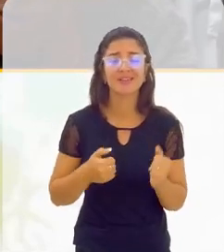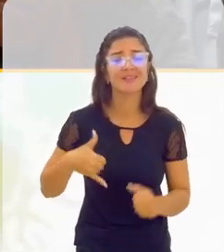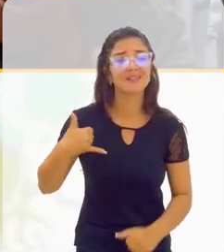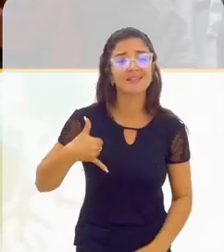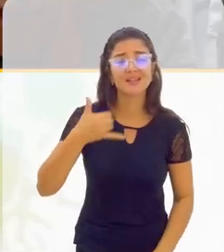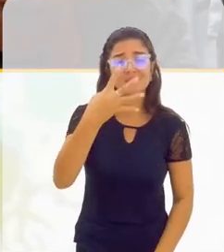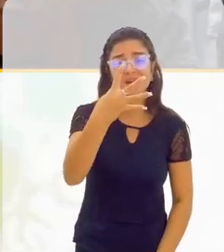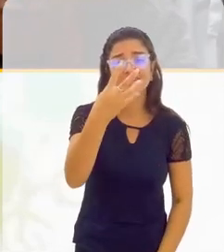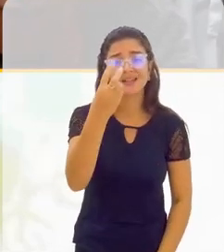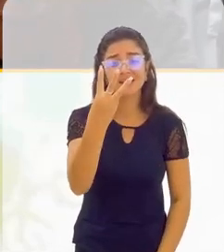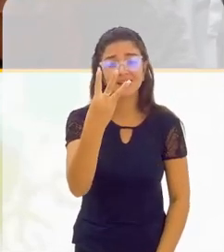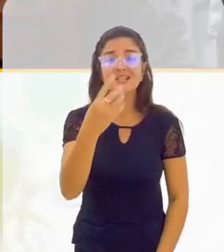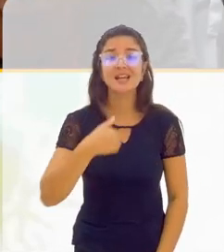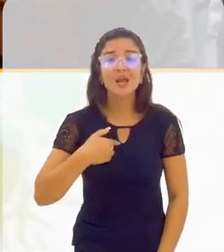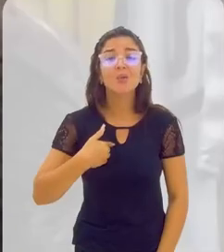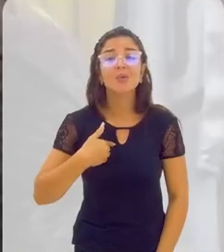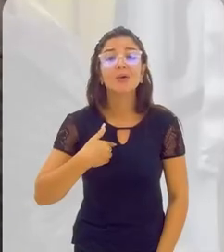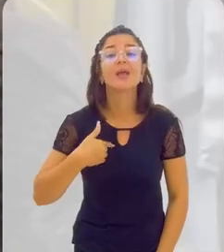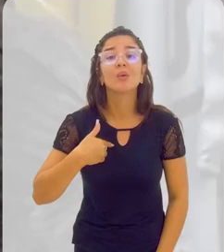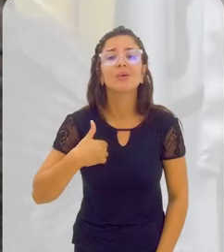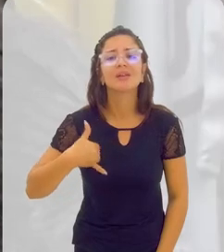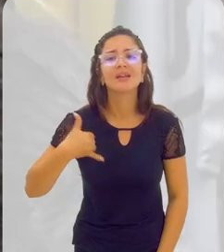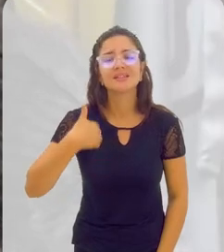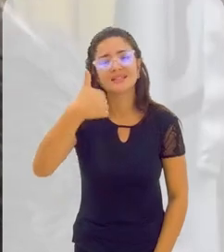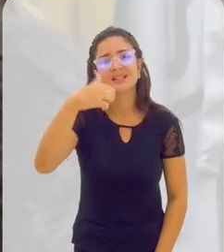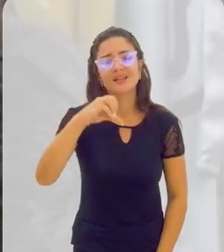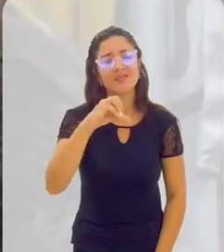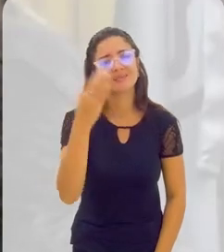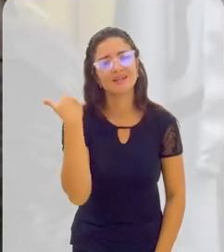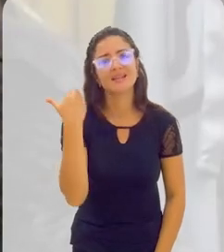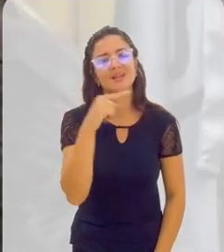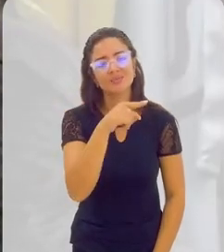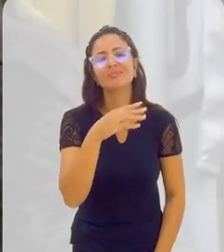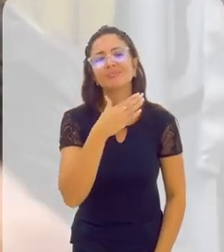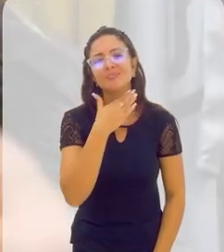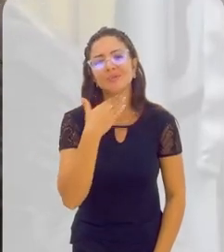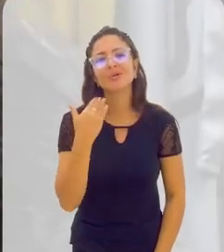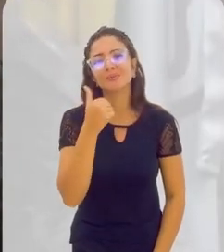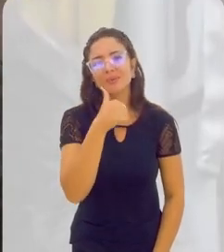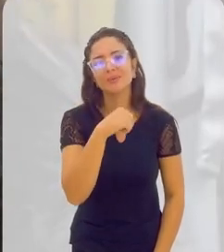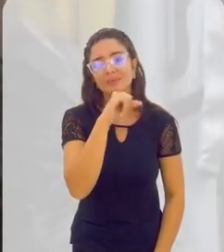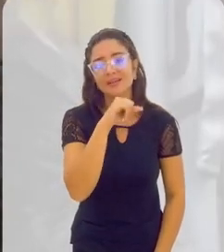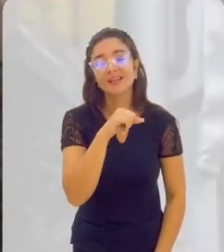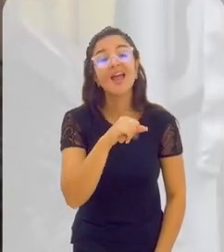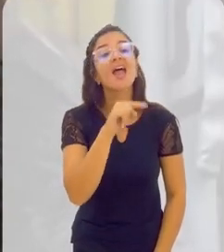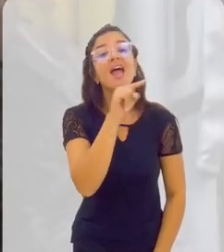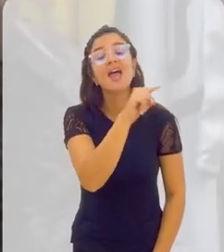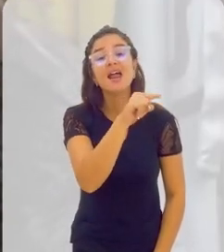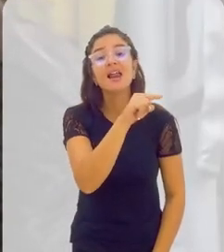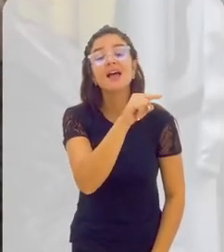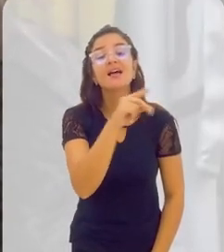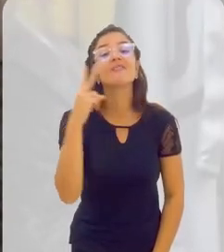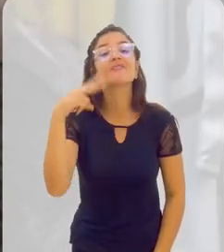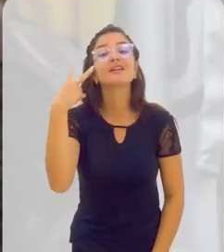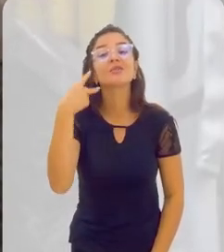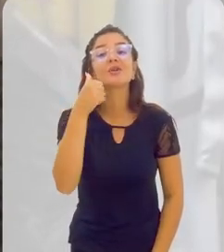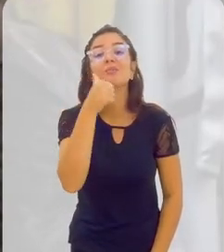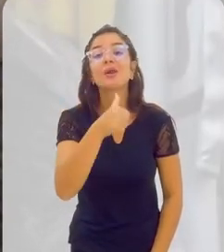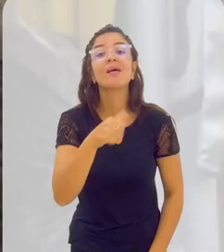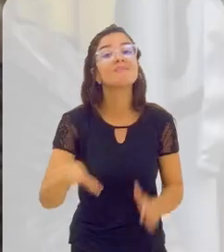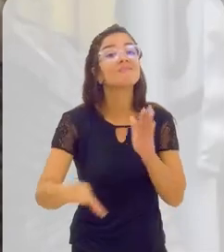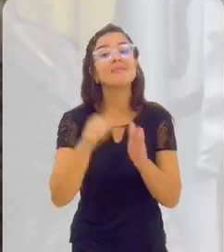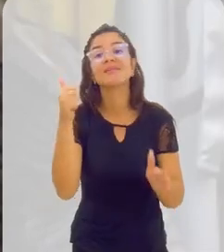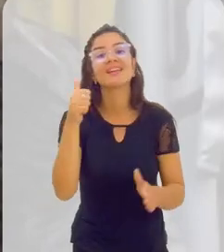43 anos eu tinha 19 Nossa mas ela deixou minha mãe foi a primeira vereadora de São Paulo em